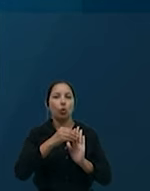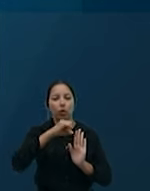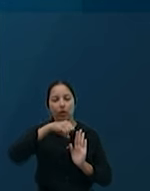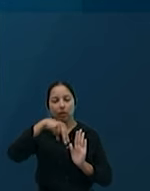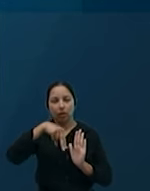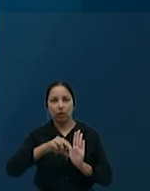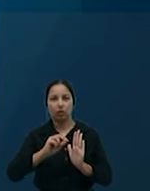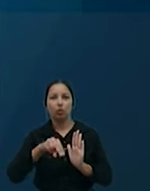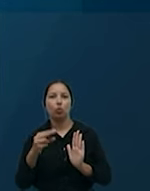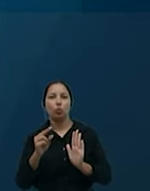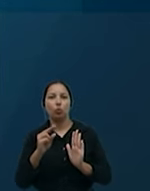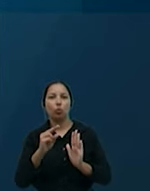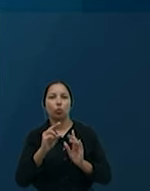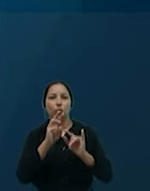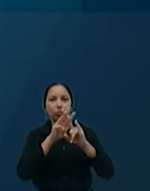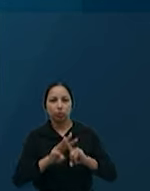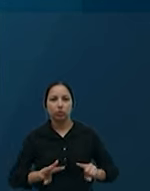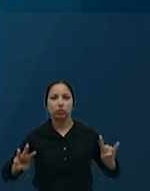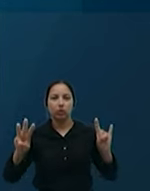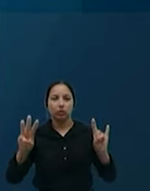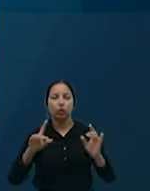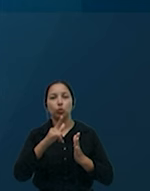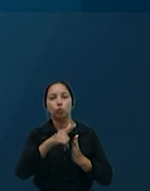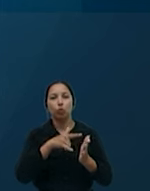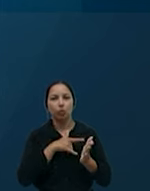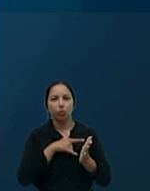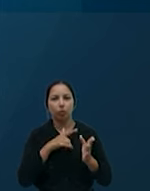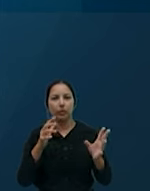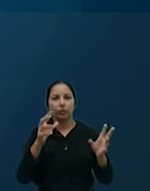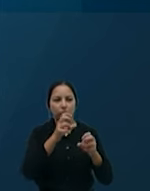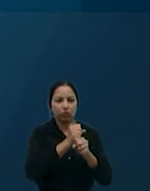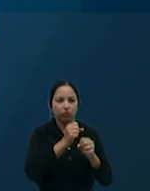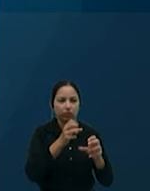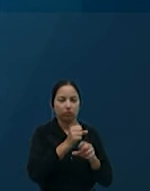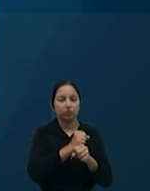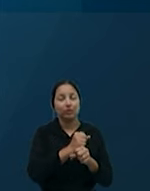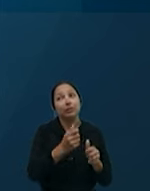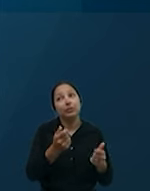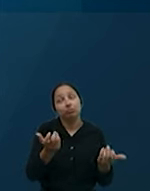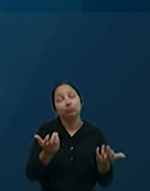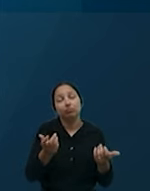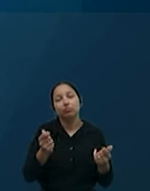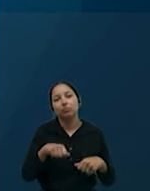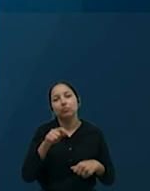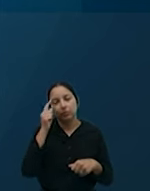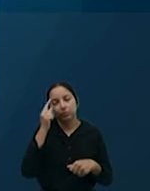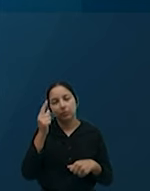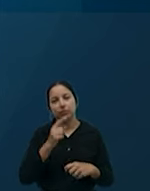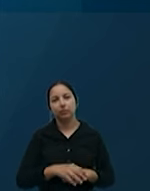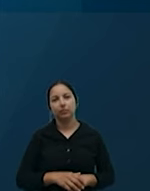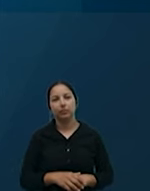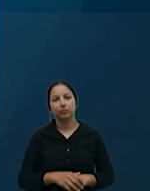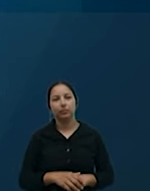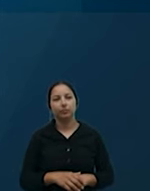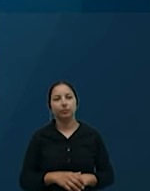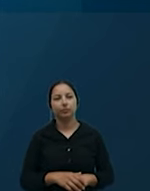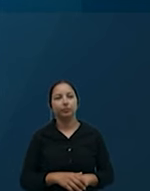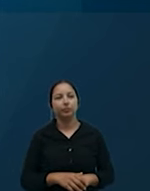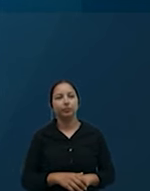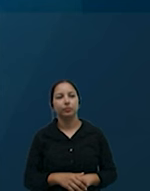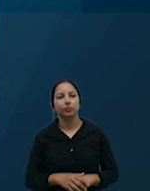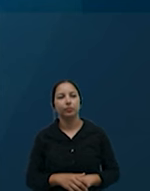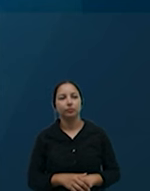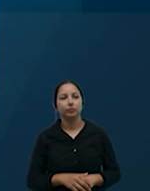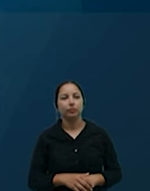documentos juntados, talvez pudéssemos cogitar. E no pouco tempo que me resta, senhora presidente, quero aqui citar